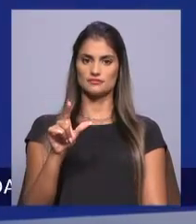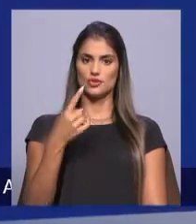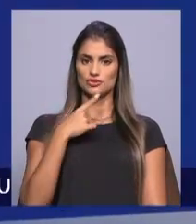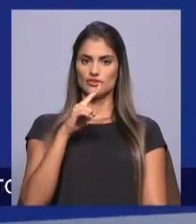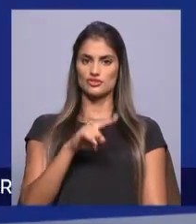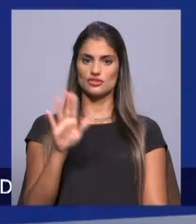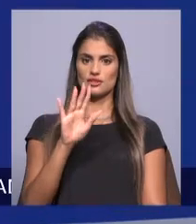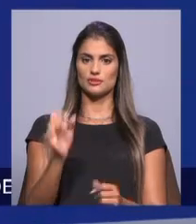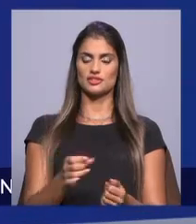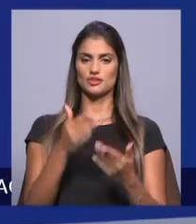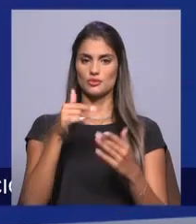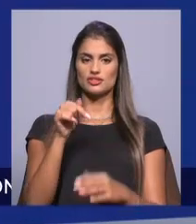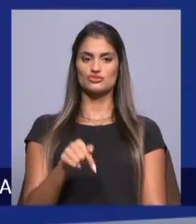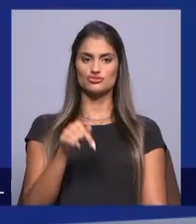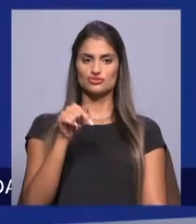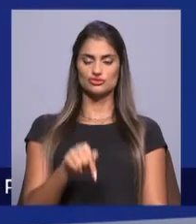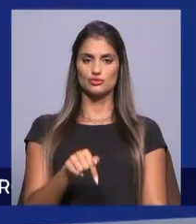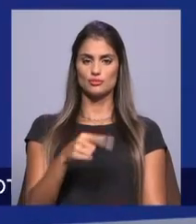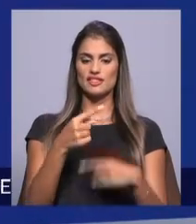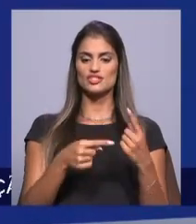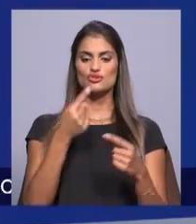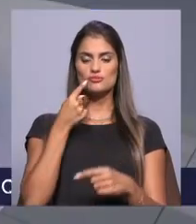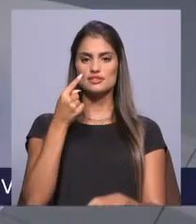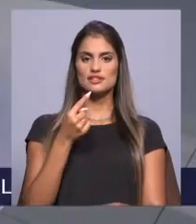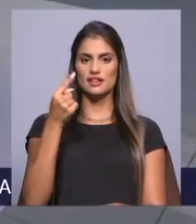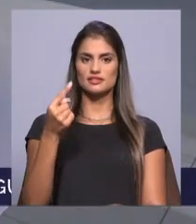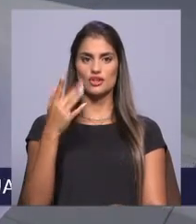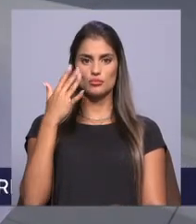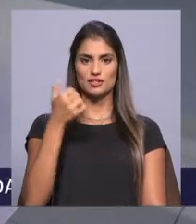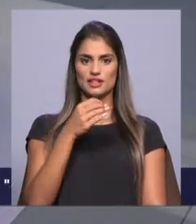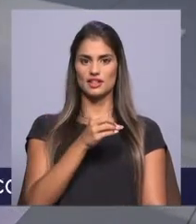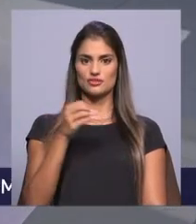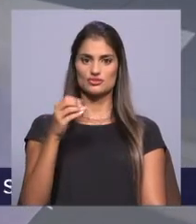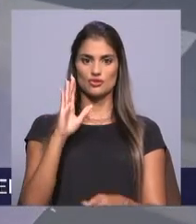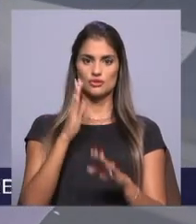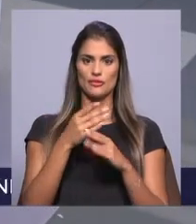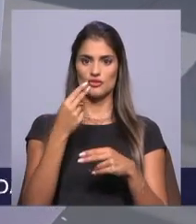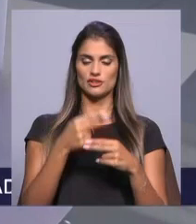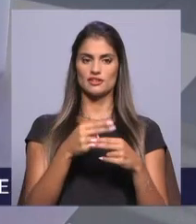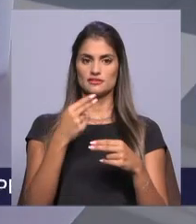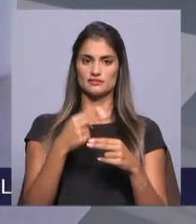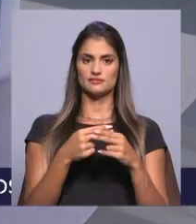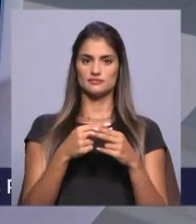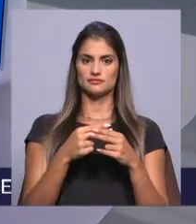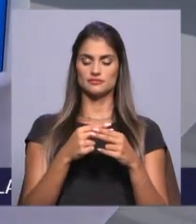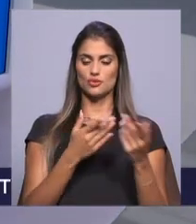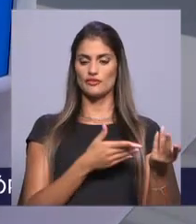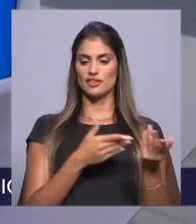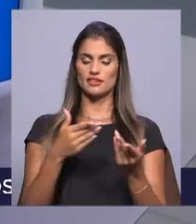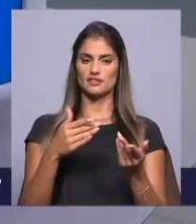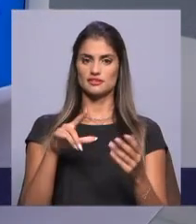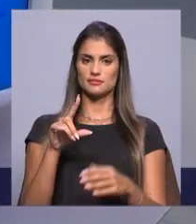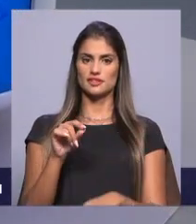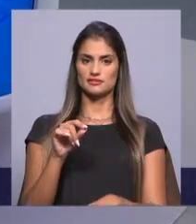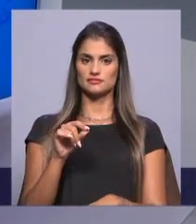vez, bom dia. Hoje é uma edição especial, a número 500 do A Última Fronteira, e com um convidado que